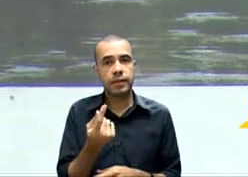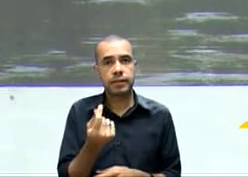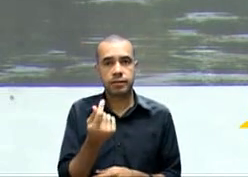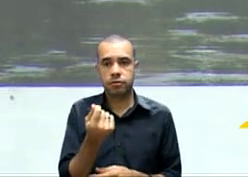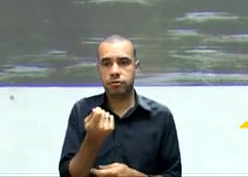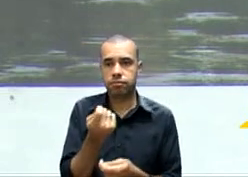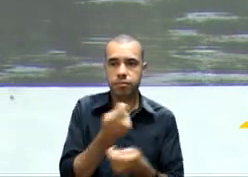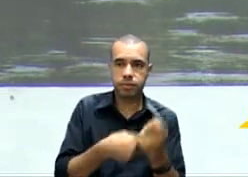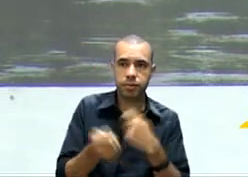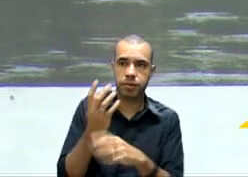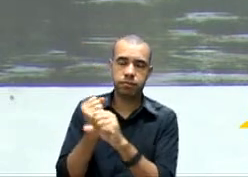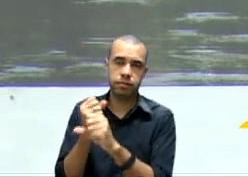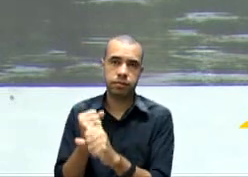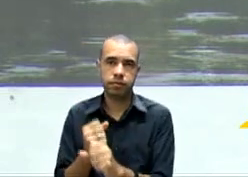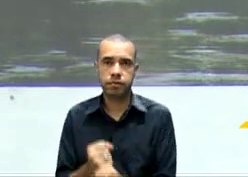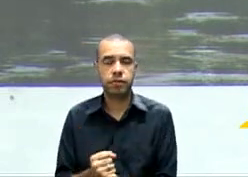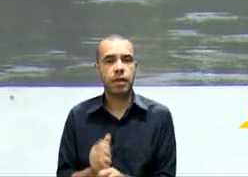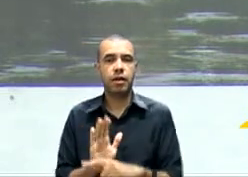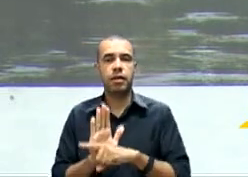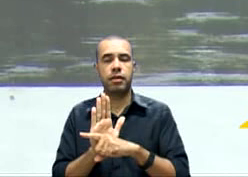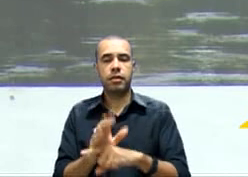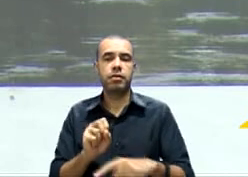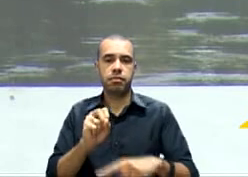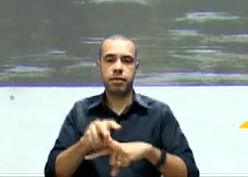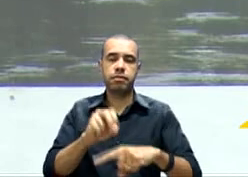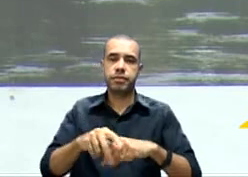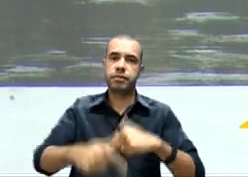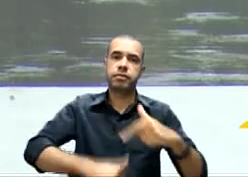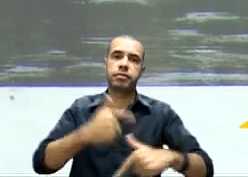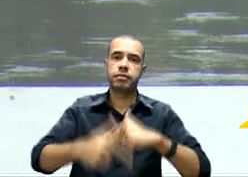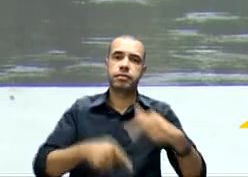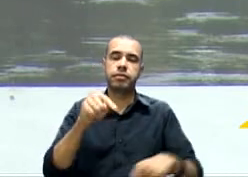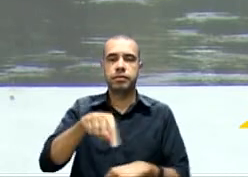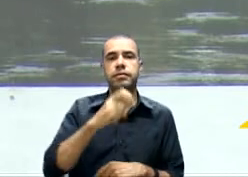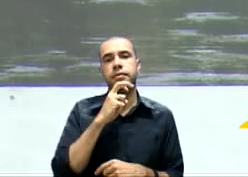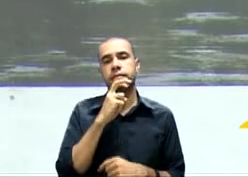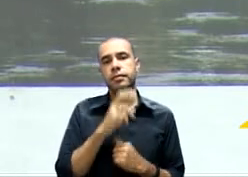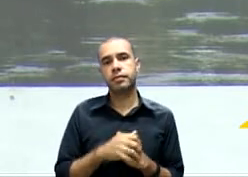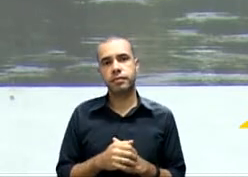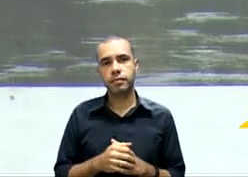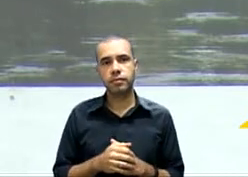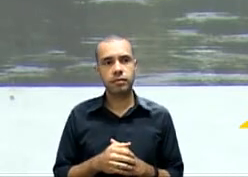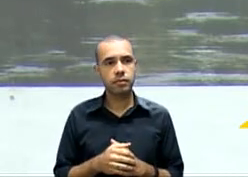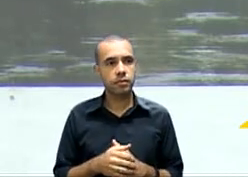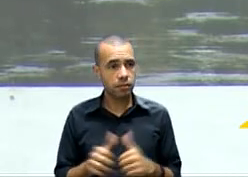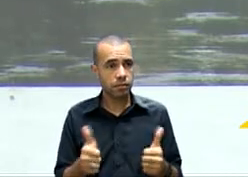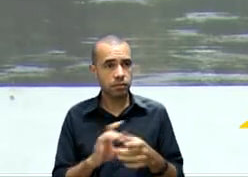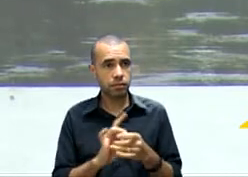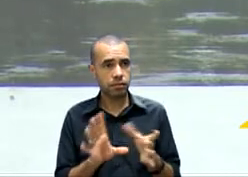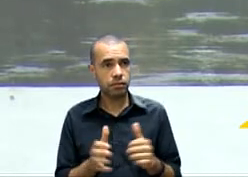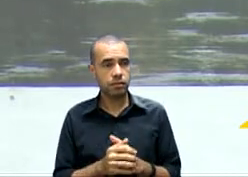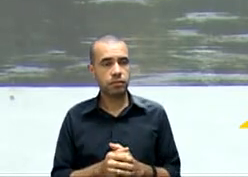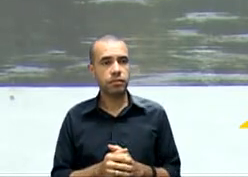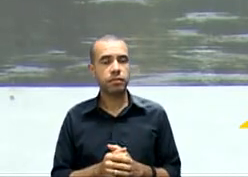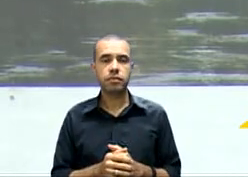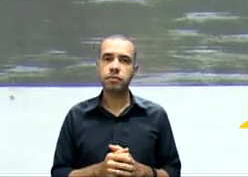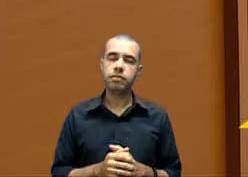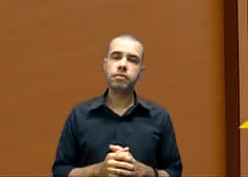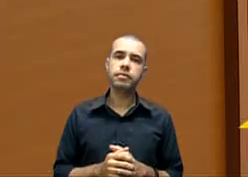economia e também melhorar a situação de emprego na nossa cidade. Então, pois não. Vereador Hudson,